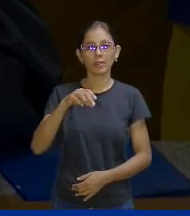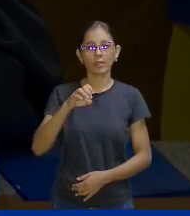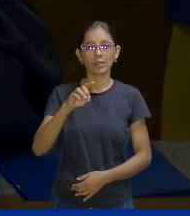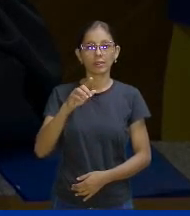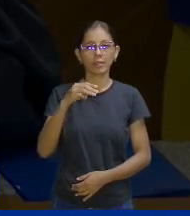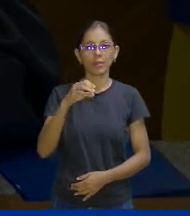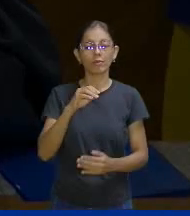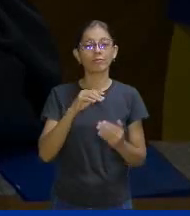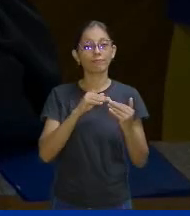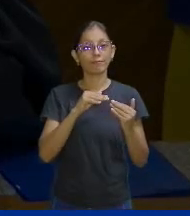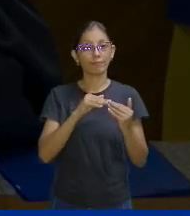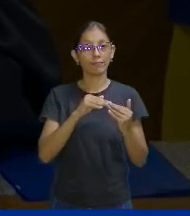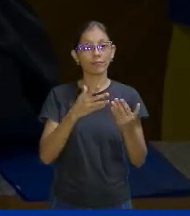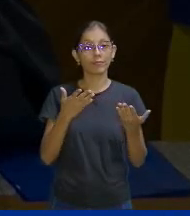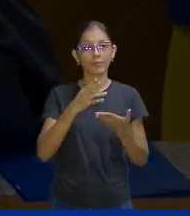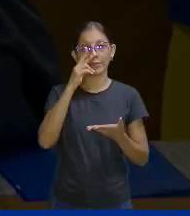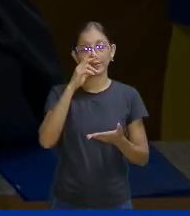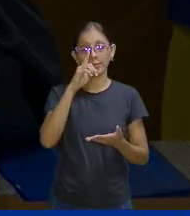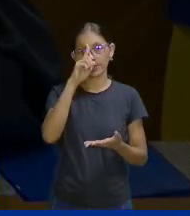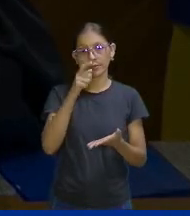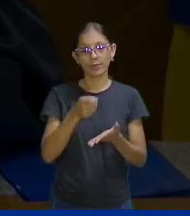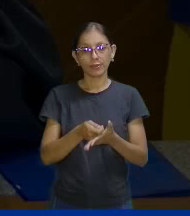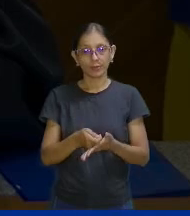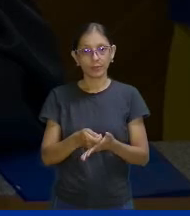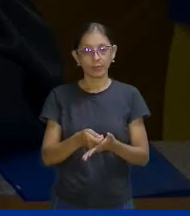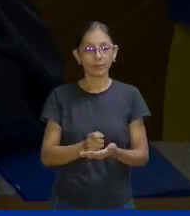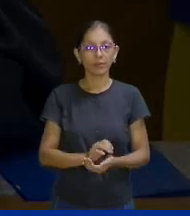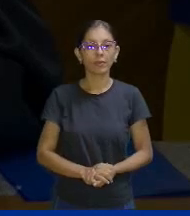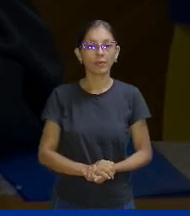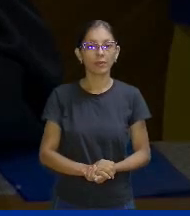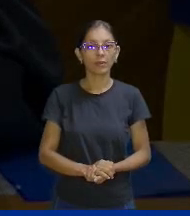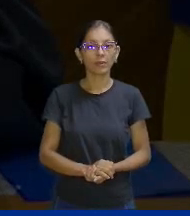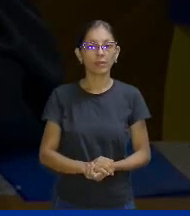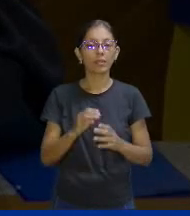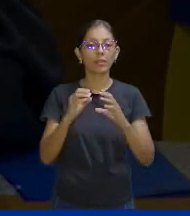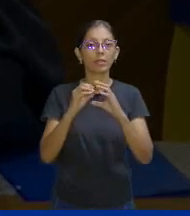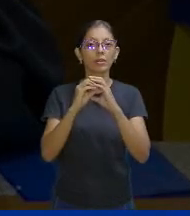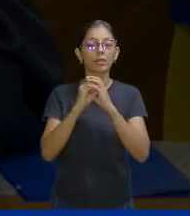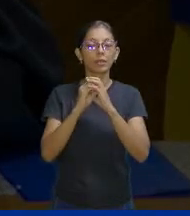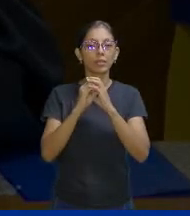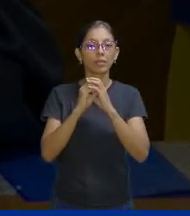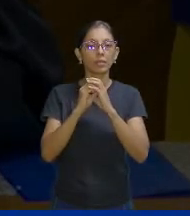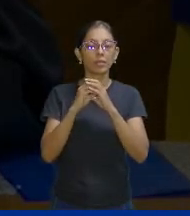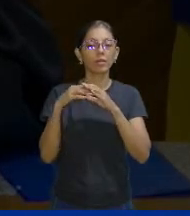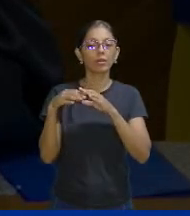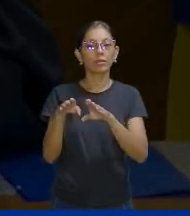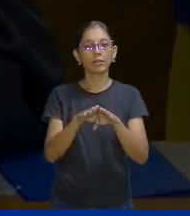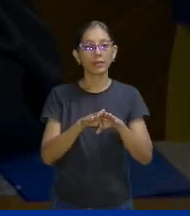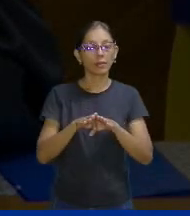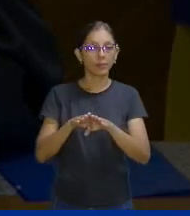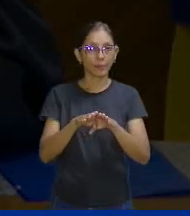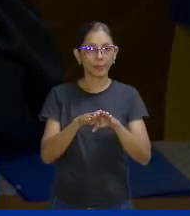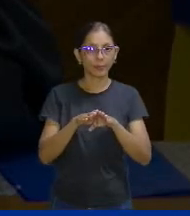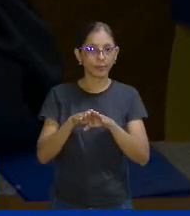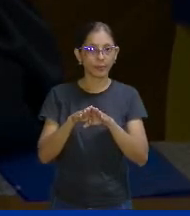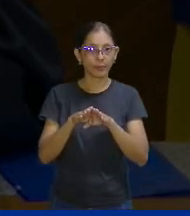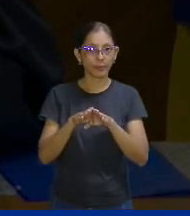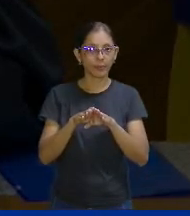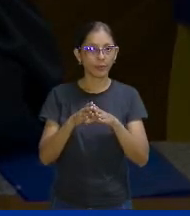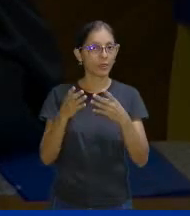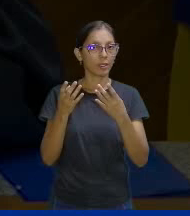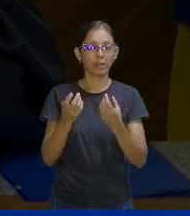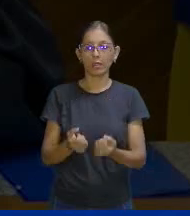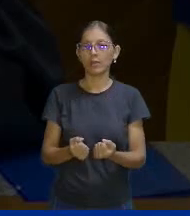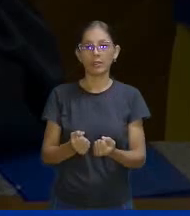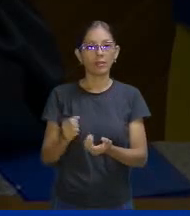relator. Decisão. O Tribunal Regional Eleitoral do Amapá, por unanimidade,